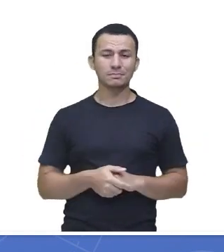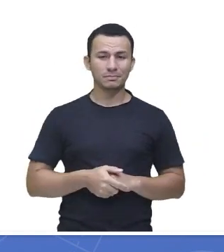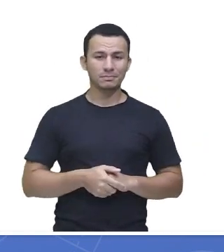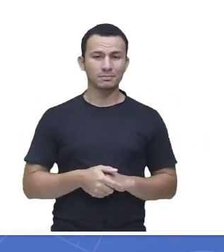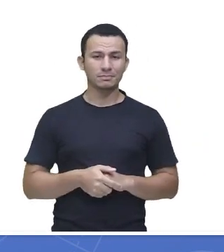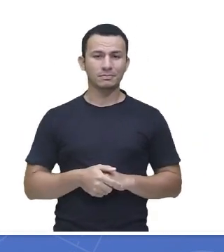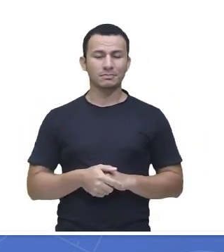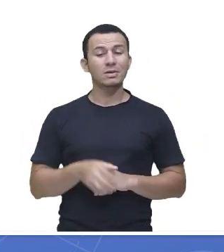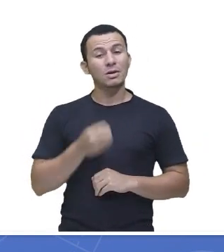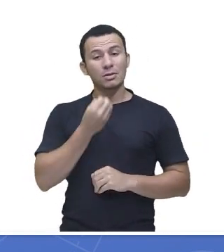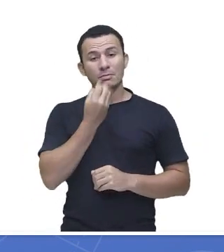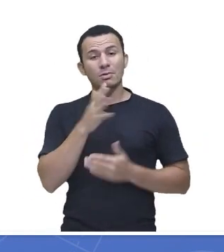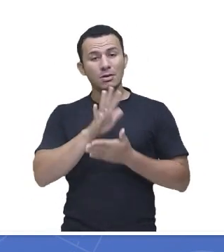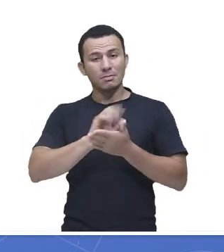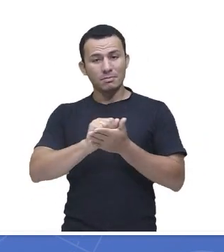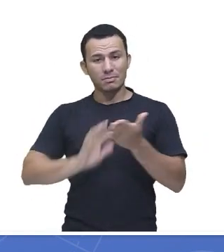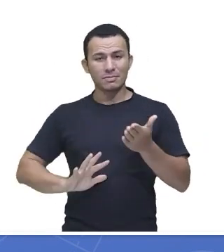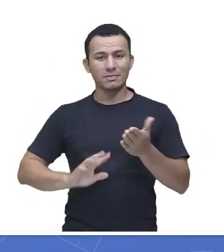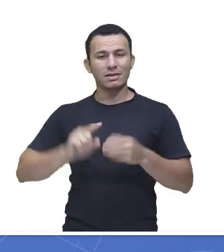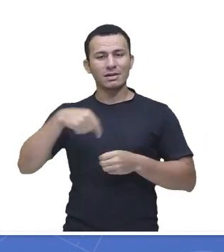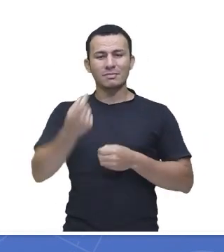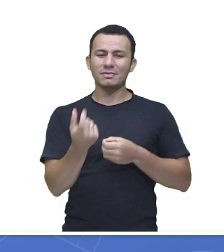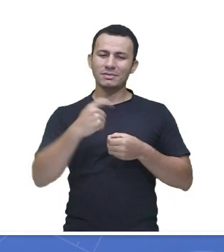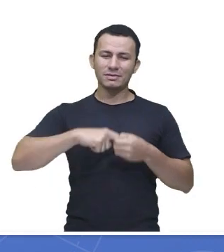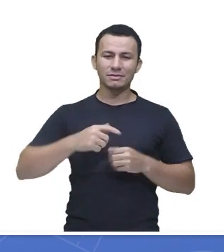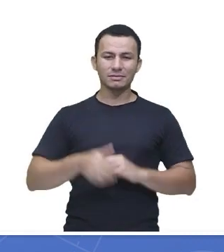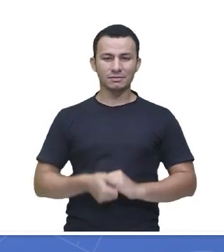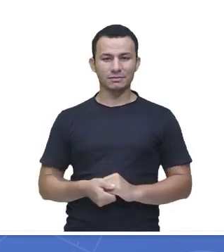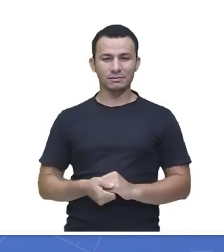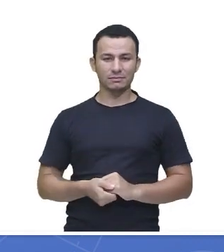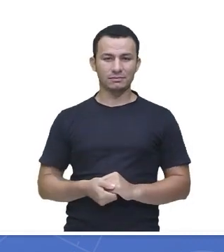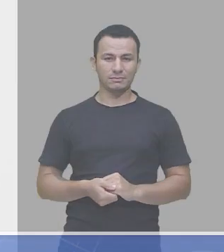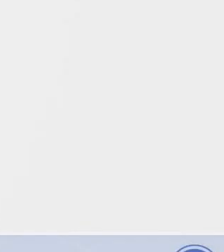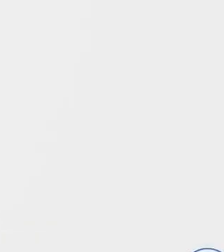bom? Bom trabalho, a gente volta daqui a pouco novamente.